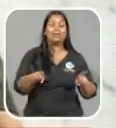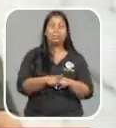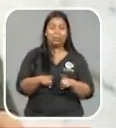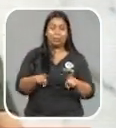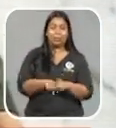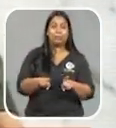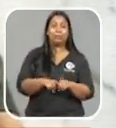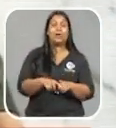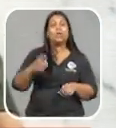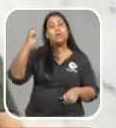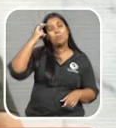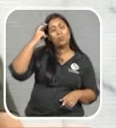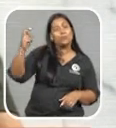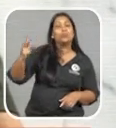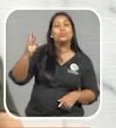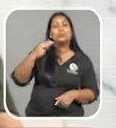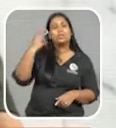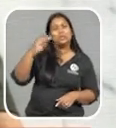Vereador se sente, né,